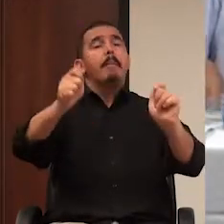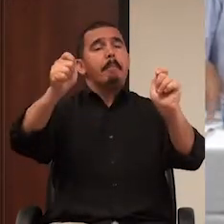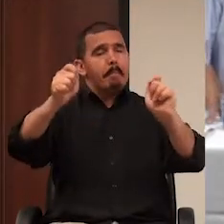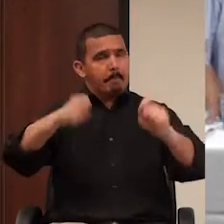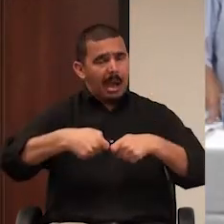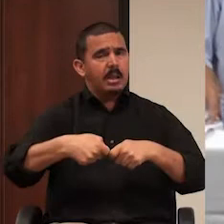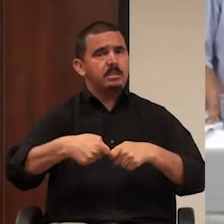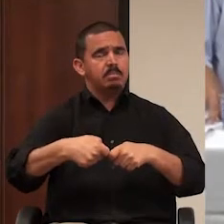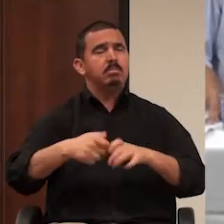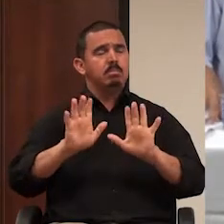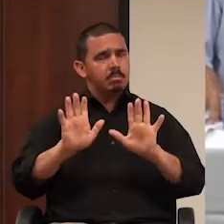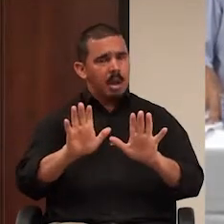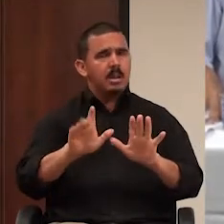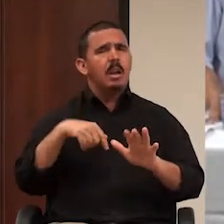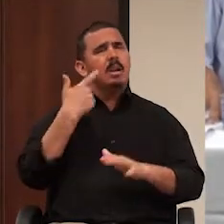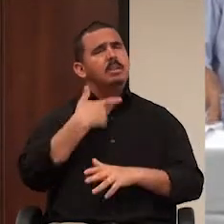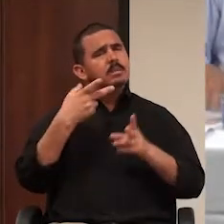E do ponto de vista do processo,